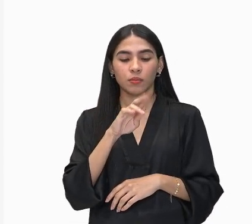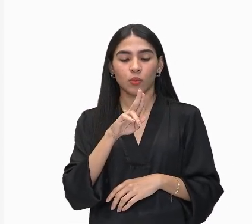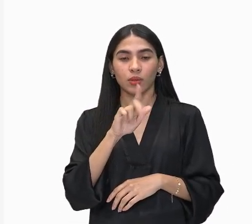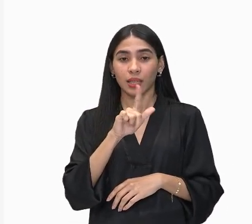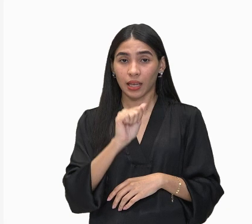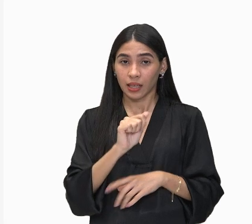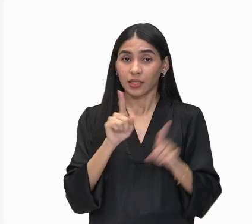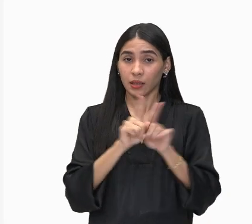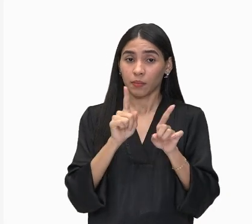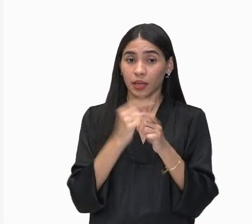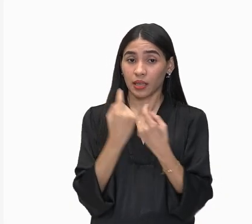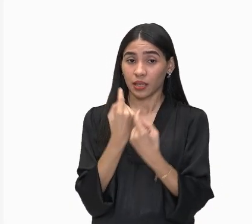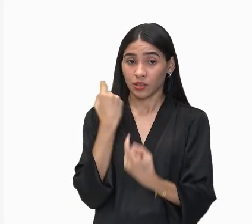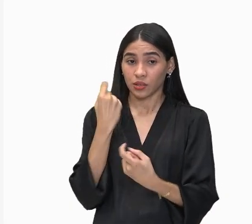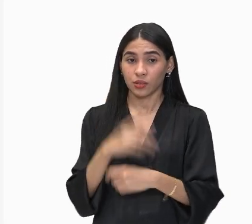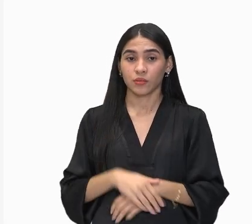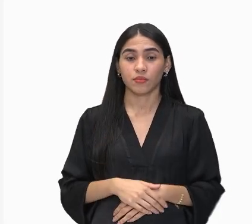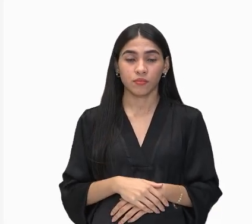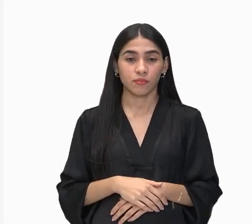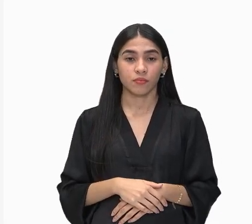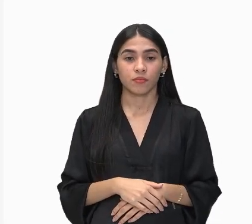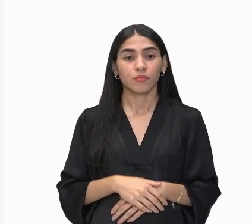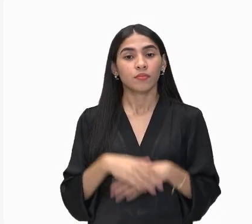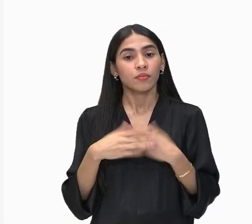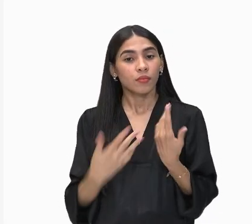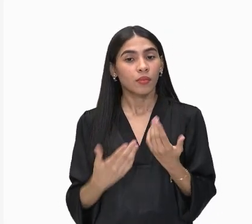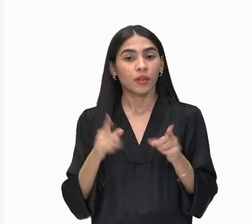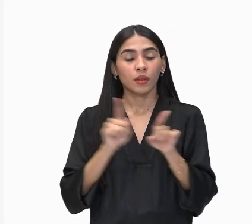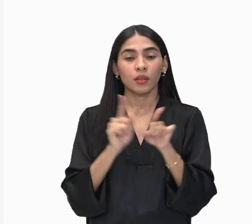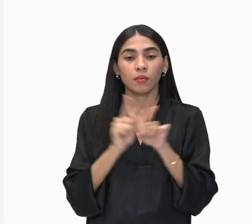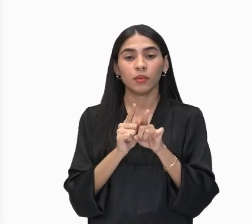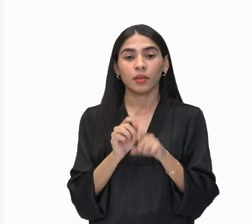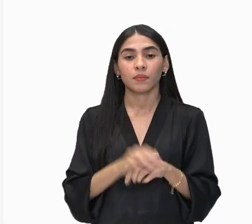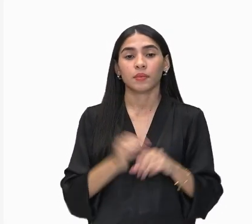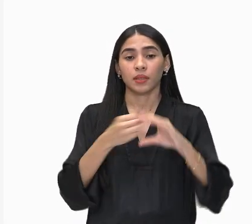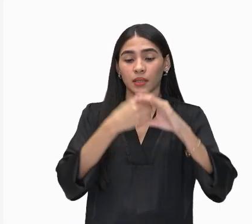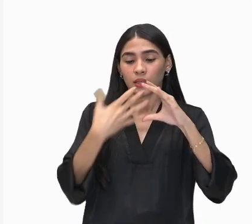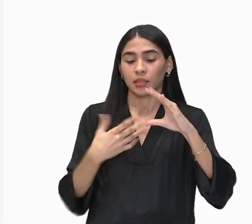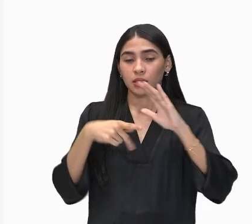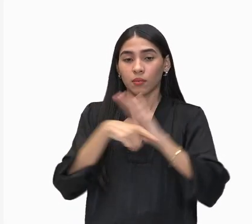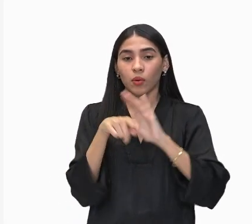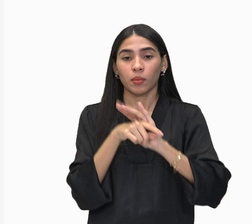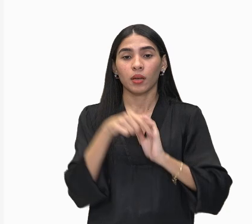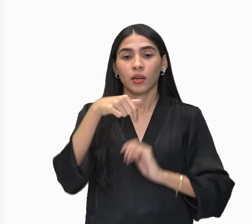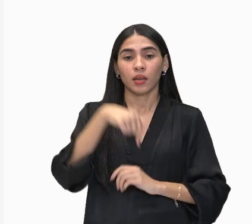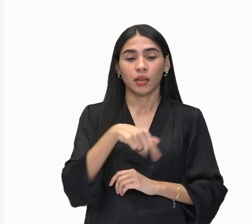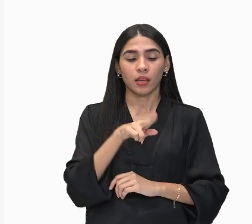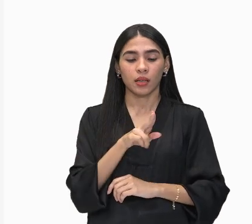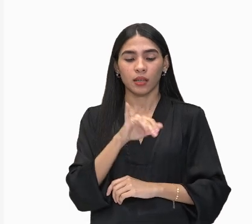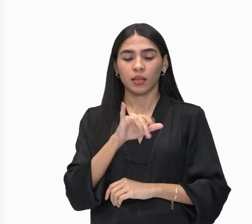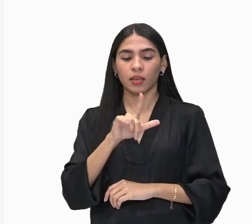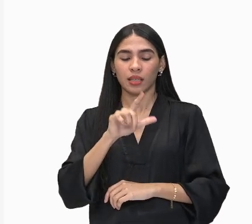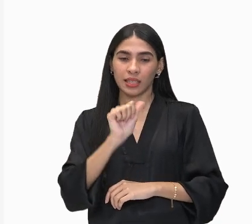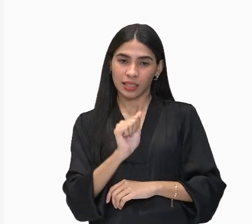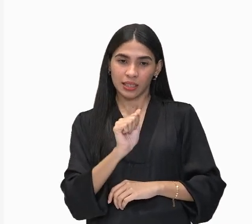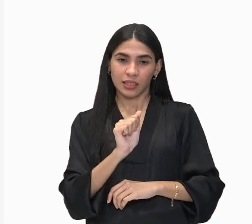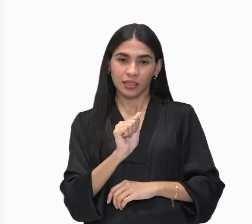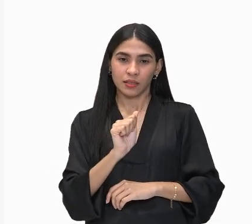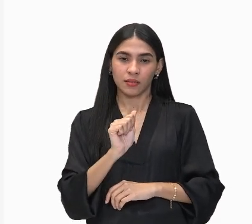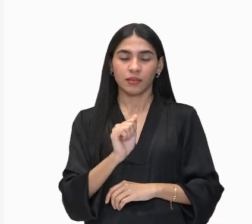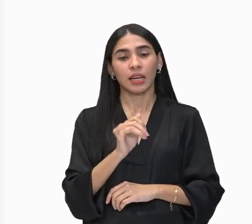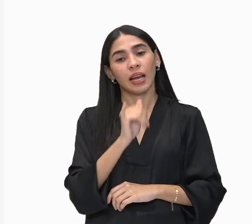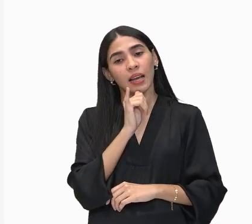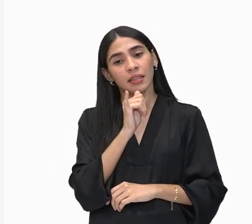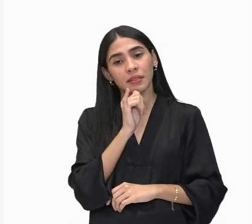A ausência, como característica morfológica da quilha, que é como é que eu